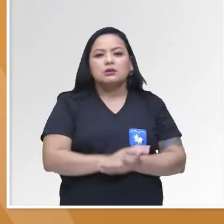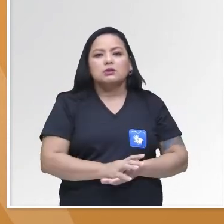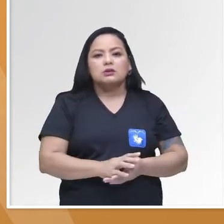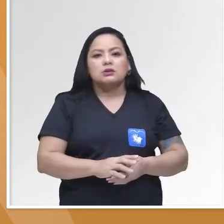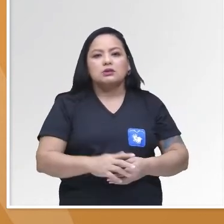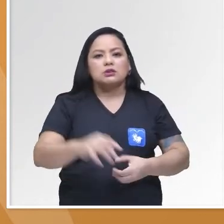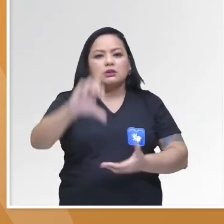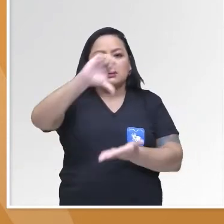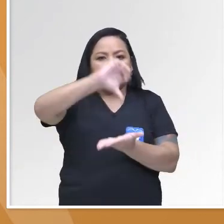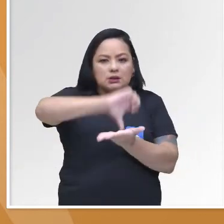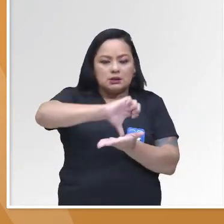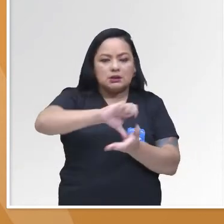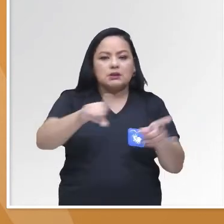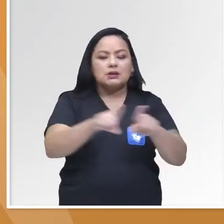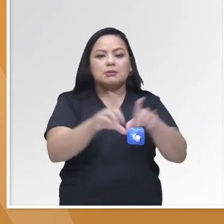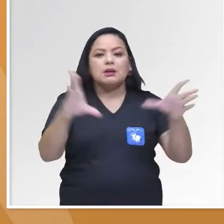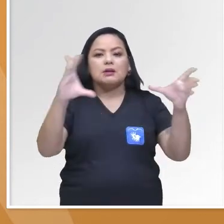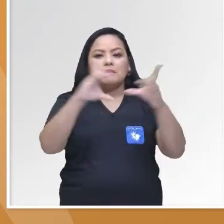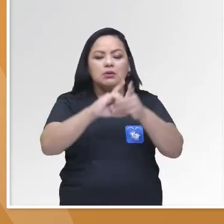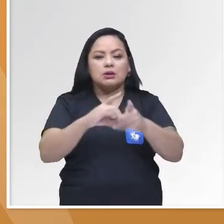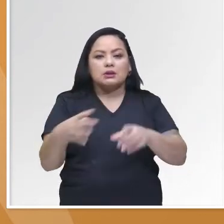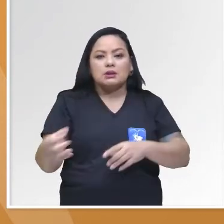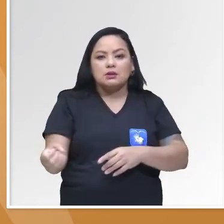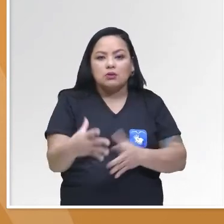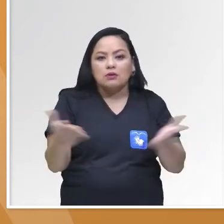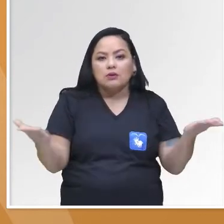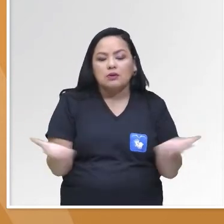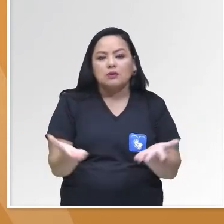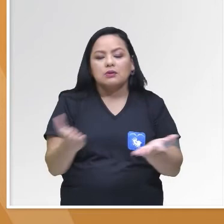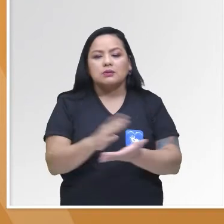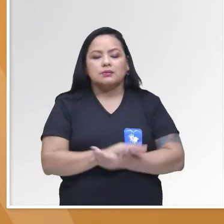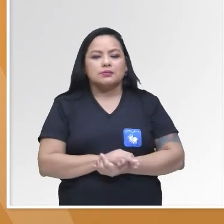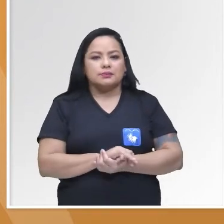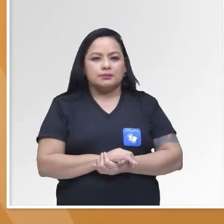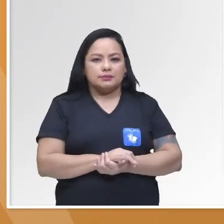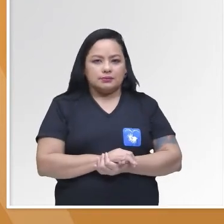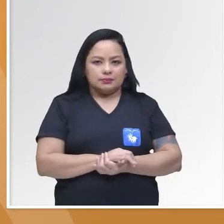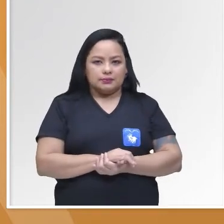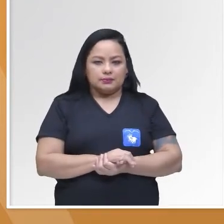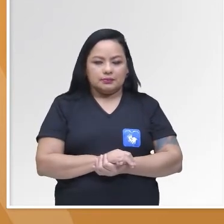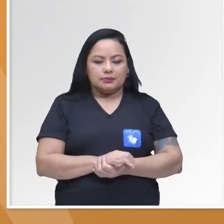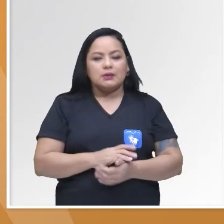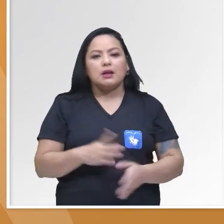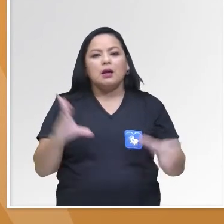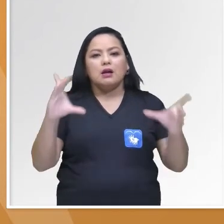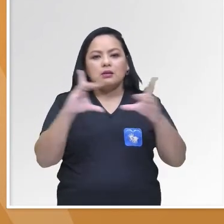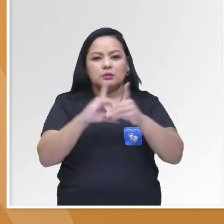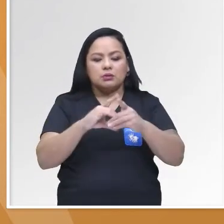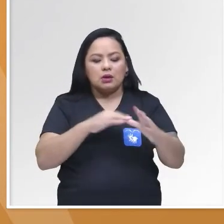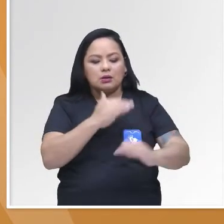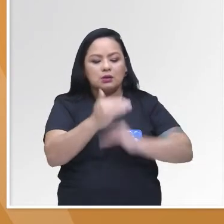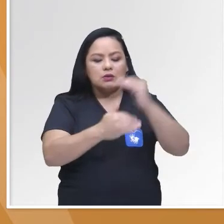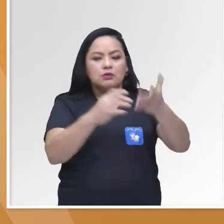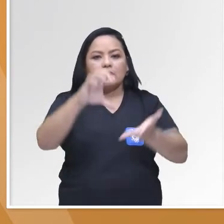a democracia moderna. A democracia desenvolvida em